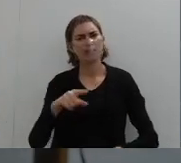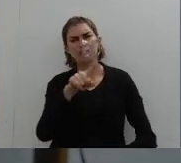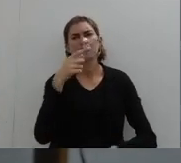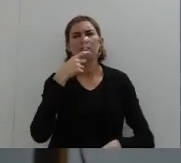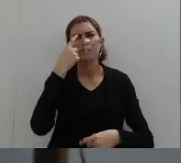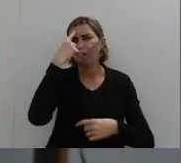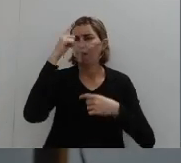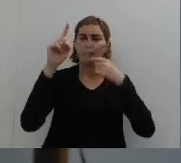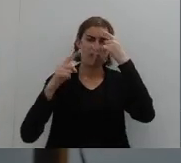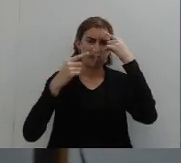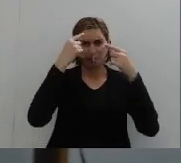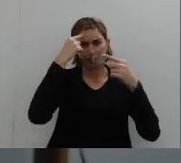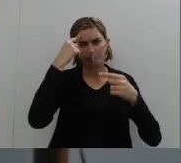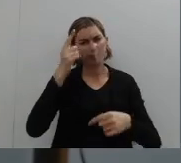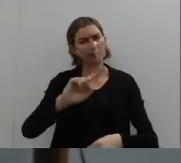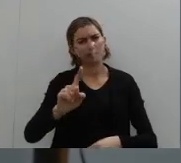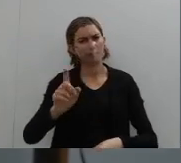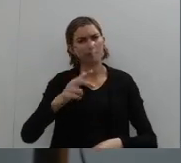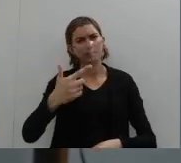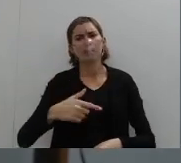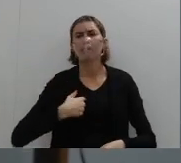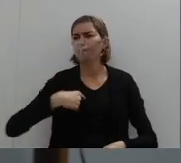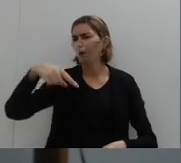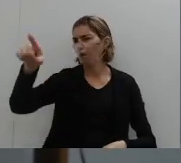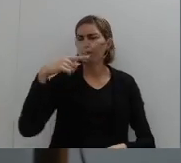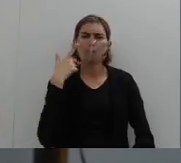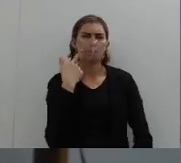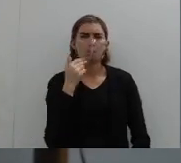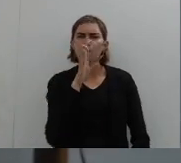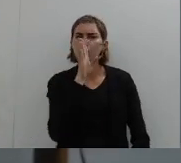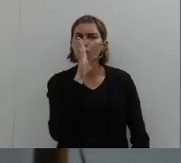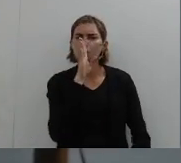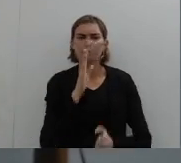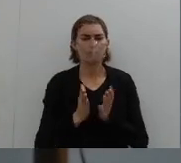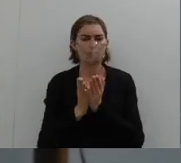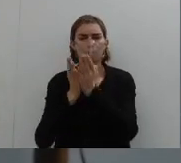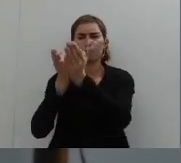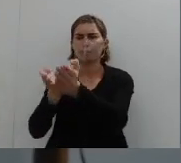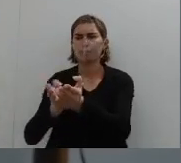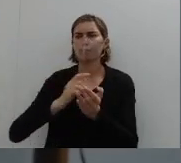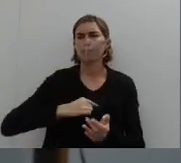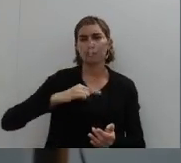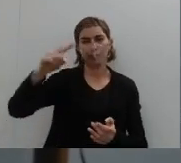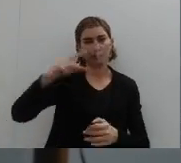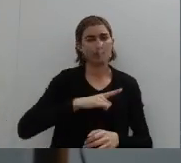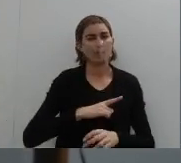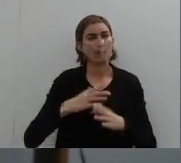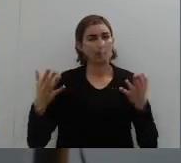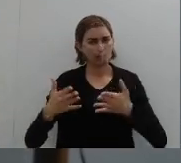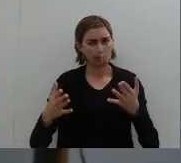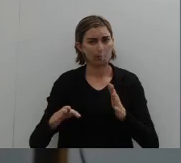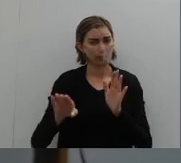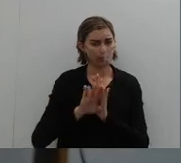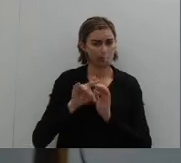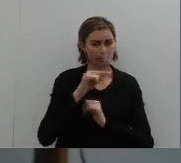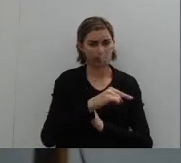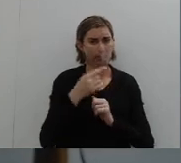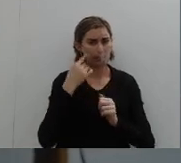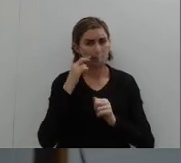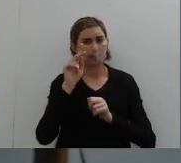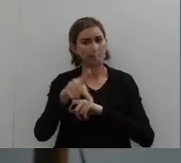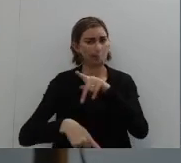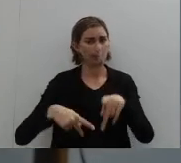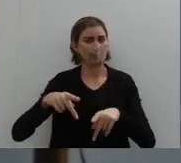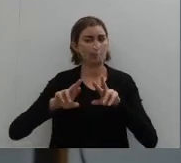nós estamos pensando, não. Você vai e vem tranquilamente. Agora, quando você chega lá, você já vê um